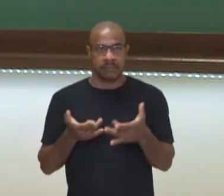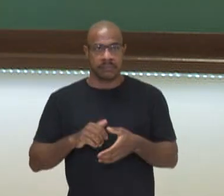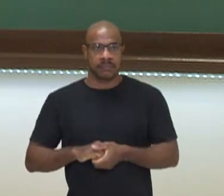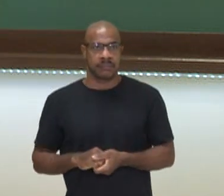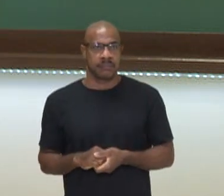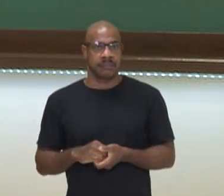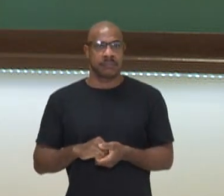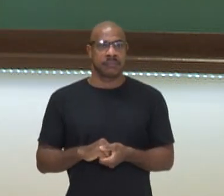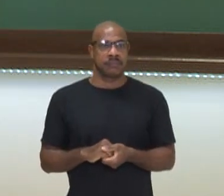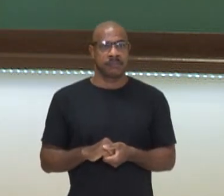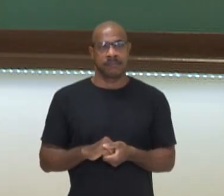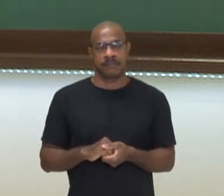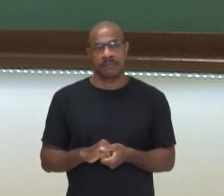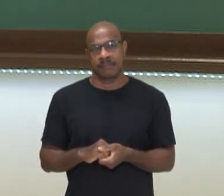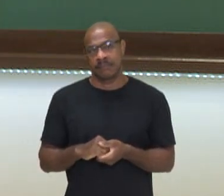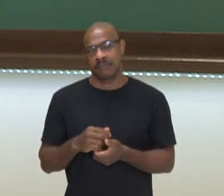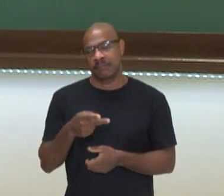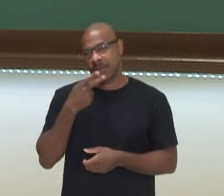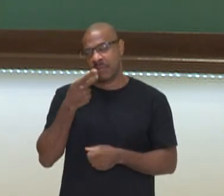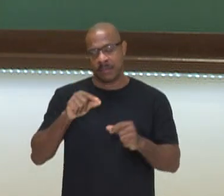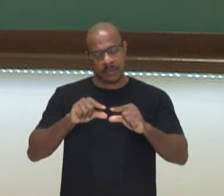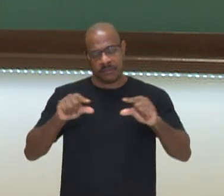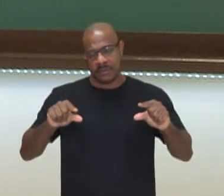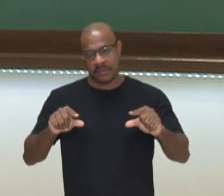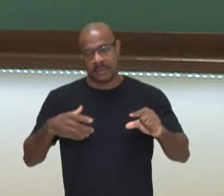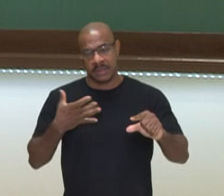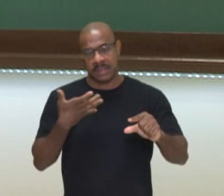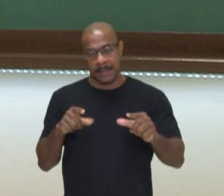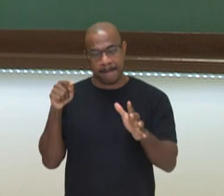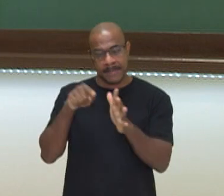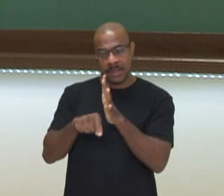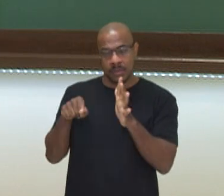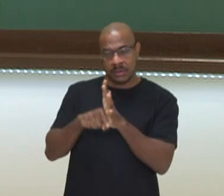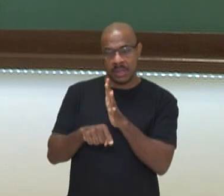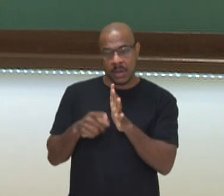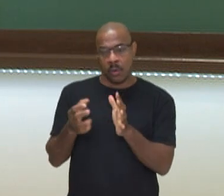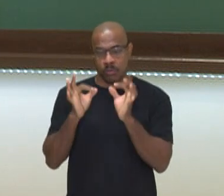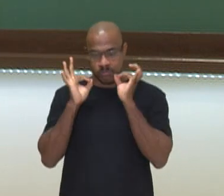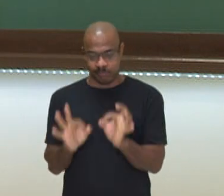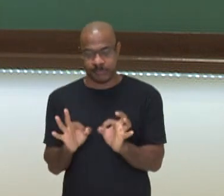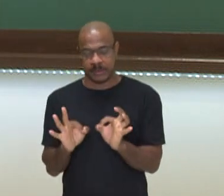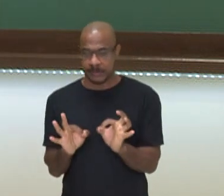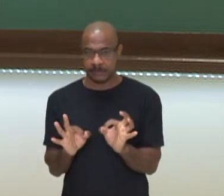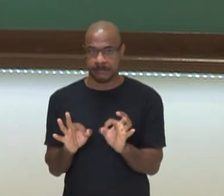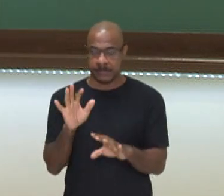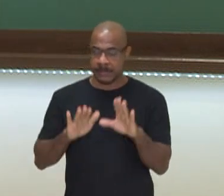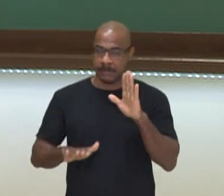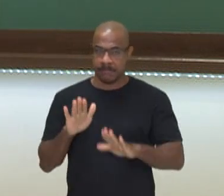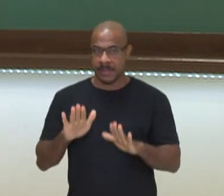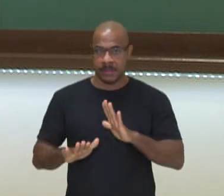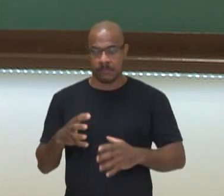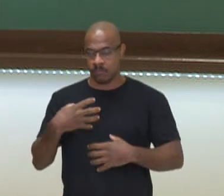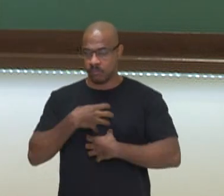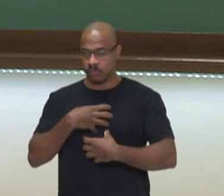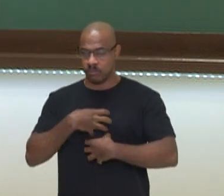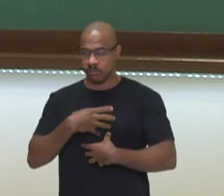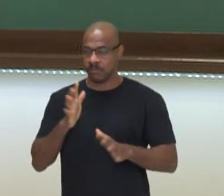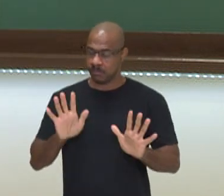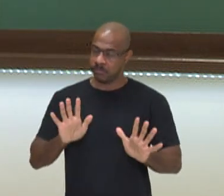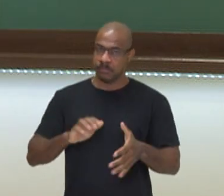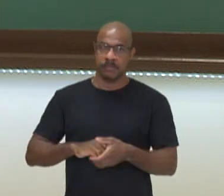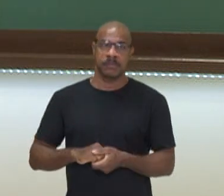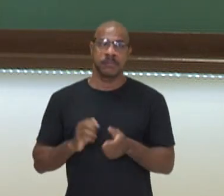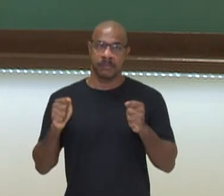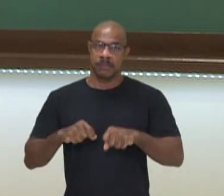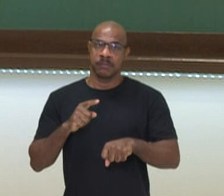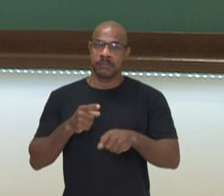uma determinada coisa, e você quer confirmar ou perguntar também dependendo da entonação. Mas isso a gente pode conversar